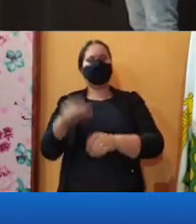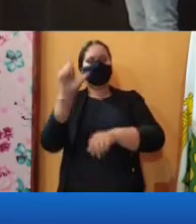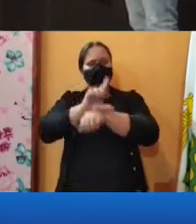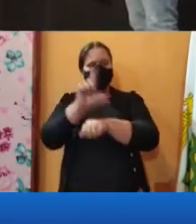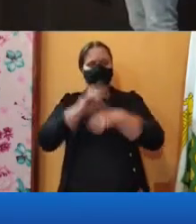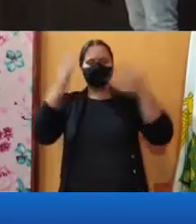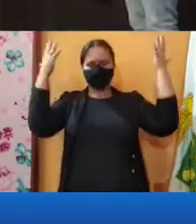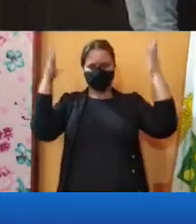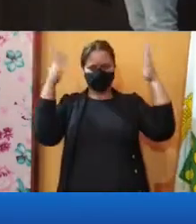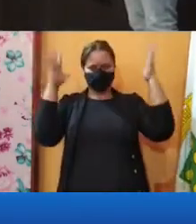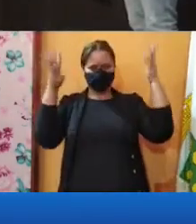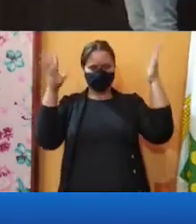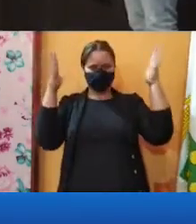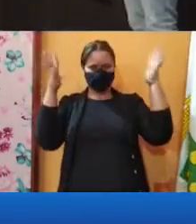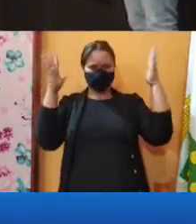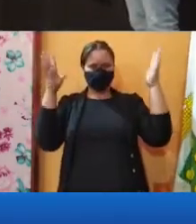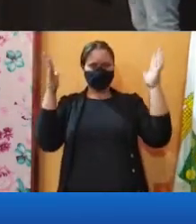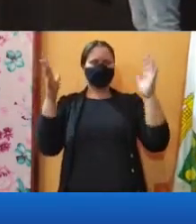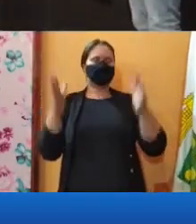os seus 210 anos.